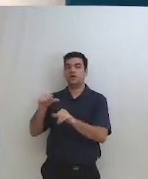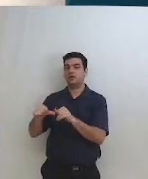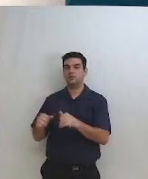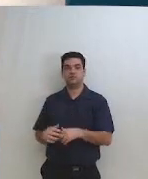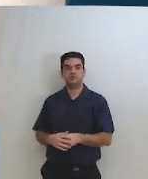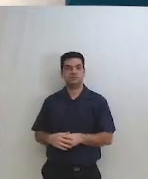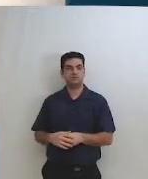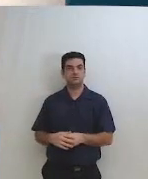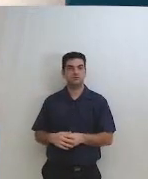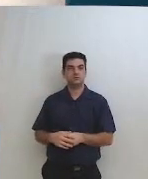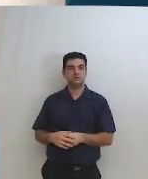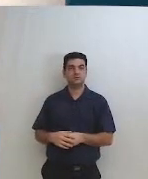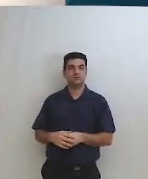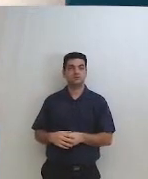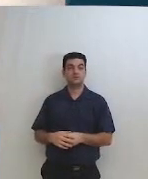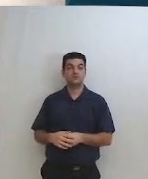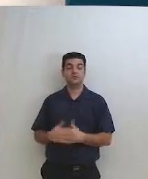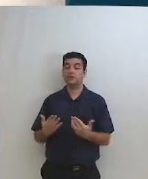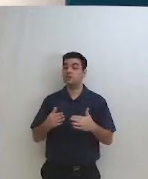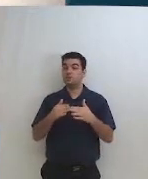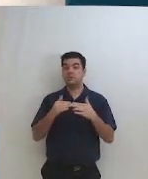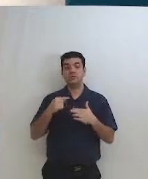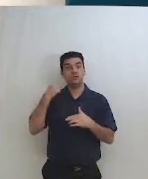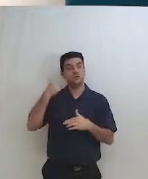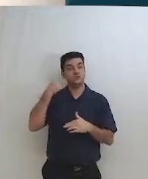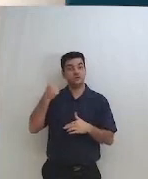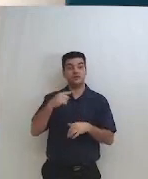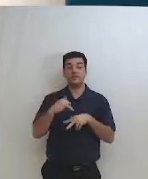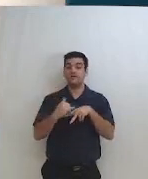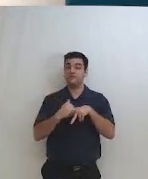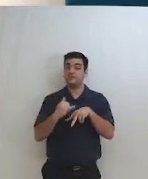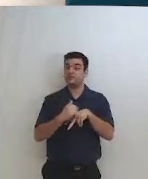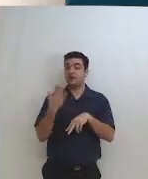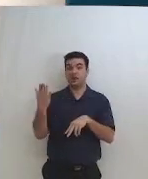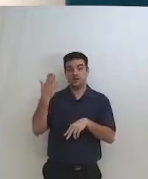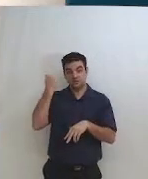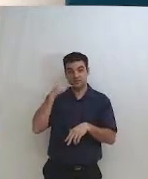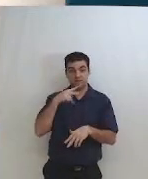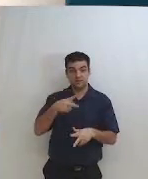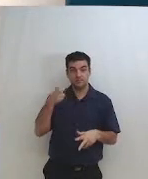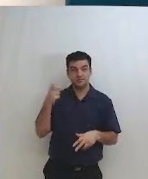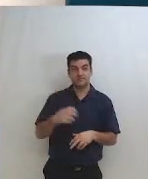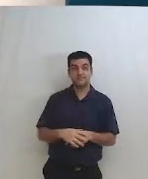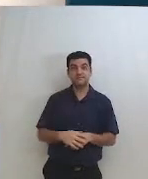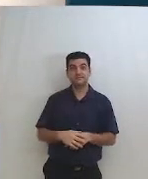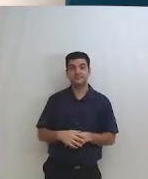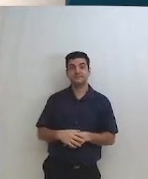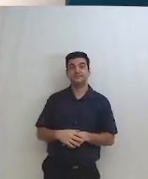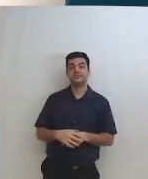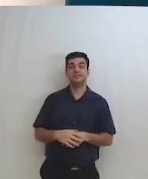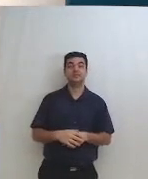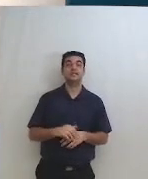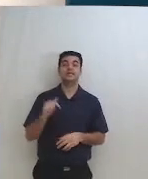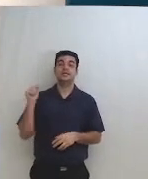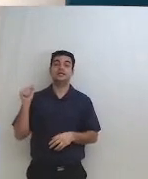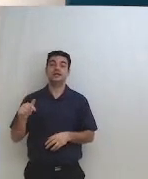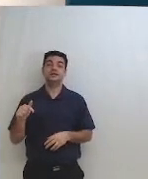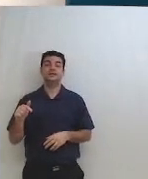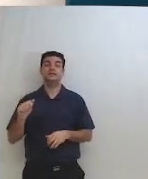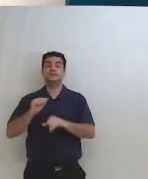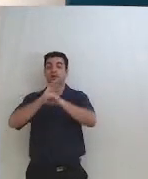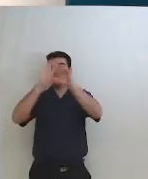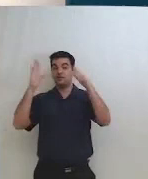própria petição do advogado da vítima, cujo print se encontra encartado nos autos, no corpo